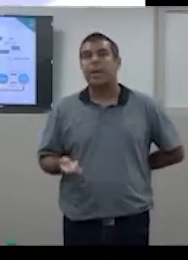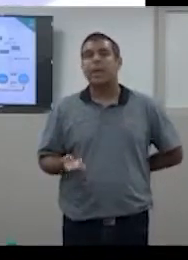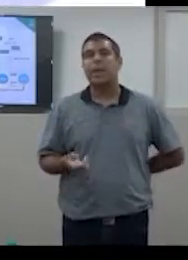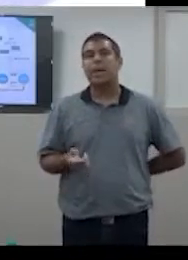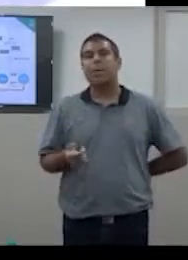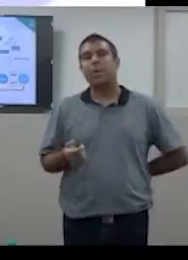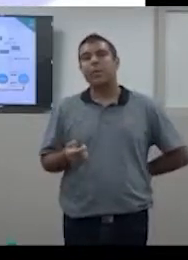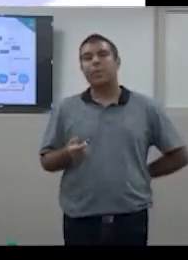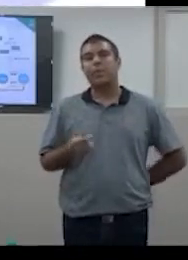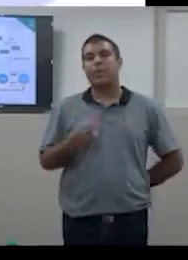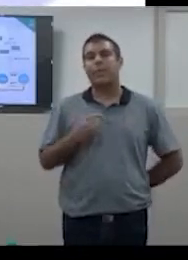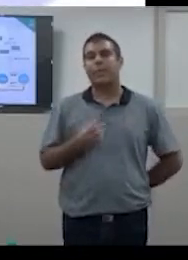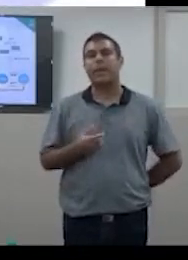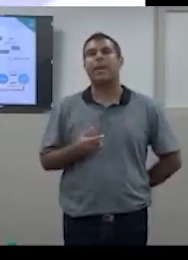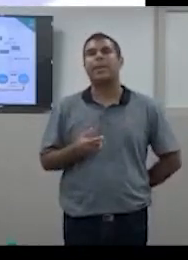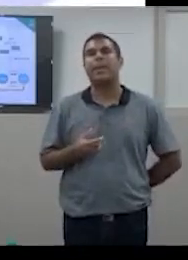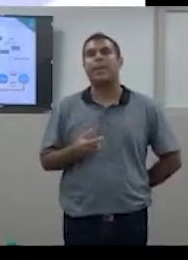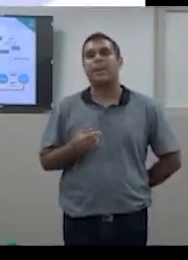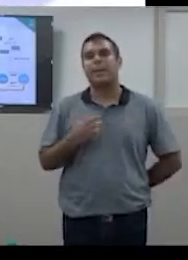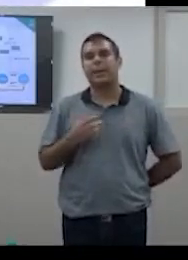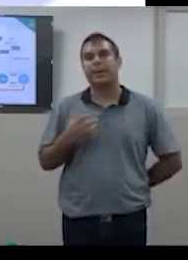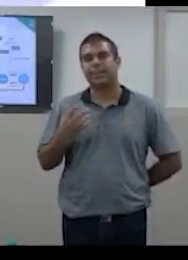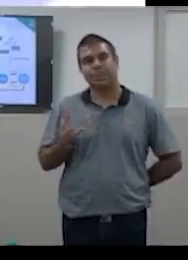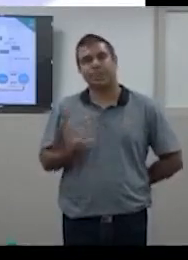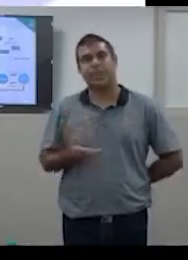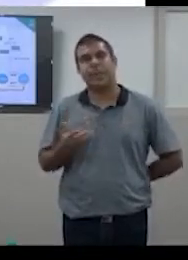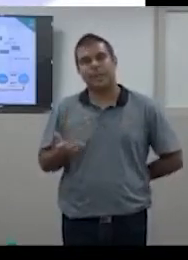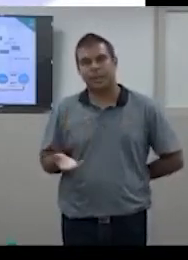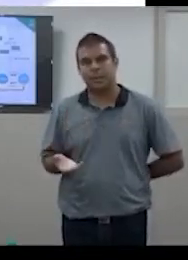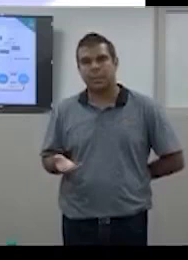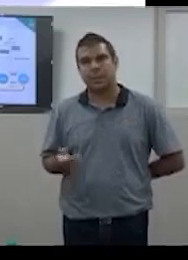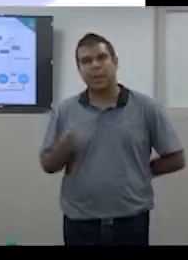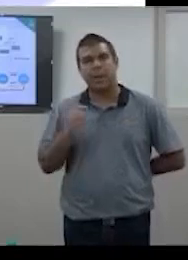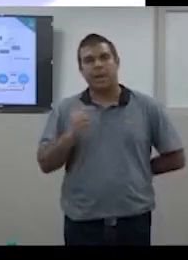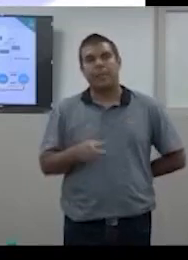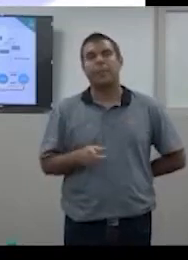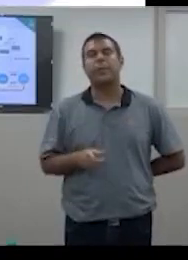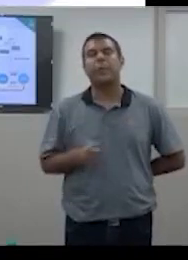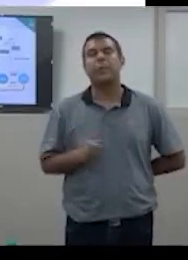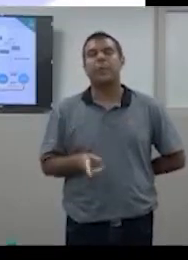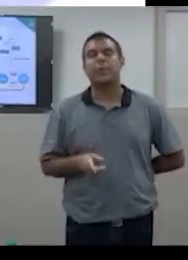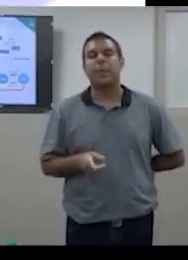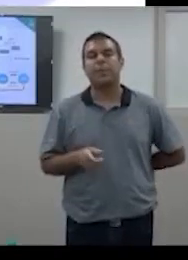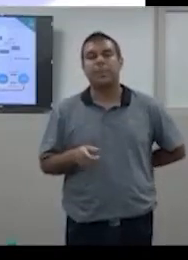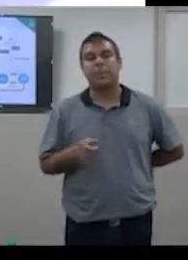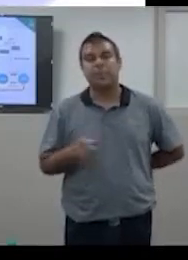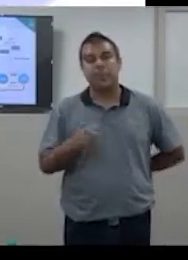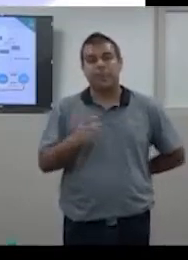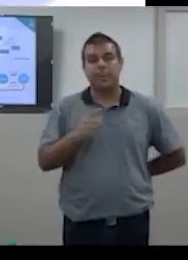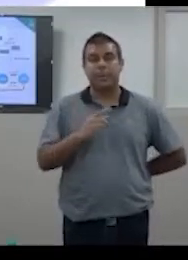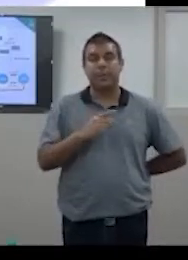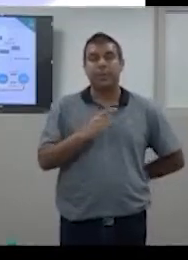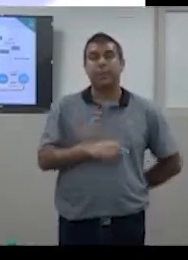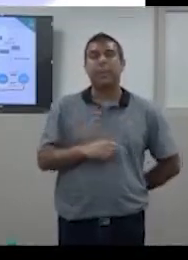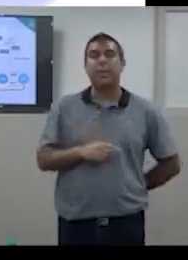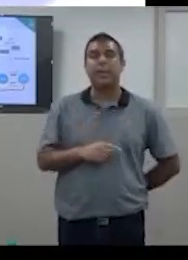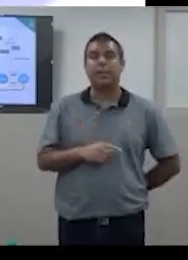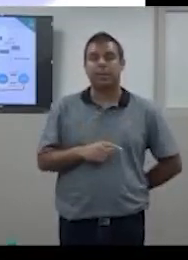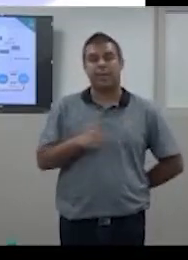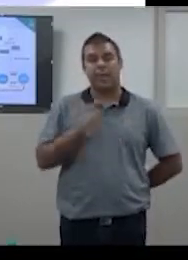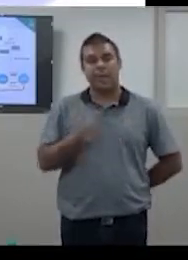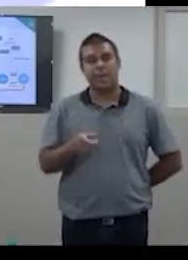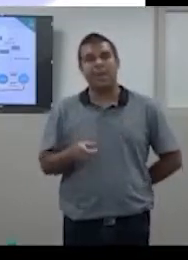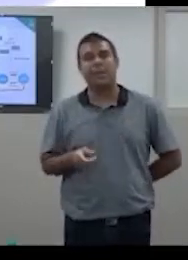neblina. Quando você tem assim, a ideia da umidade relativa do ar, vocês conseguem perceber isso principalmente quando vocês